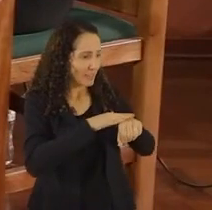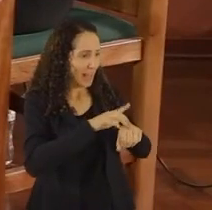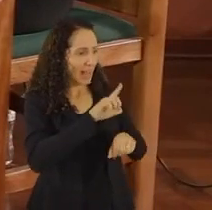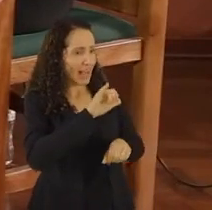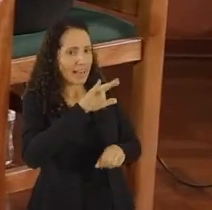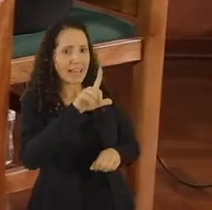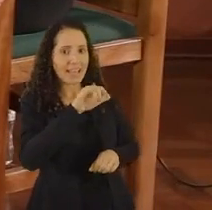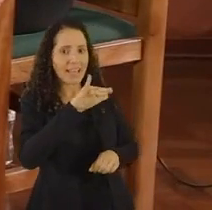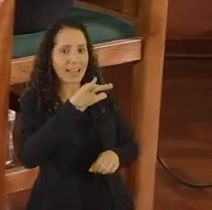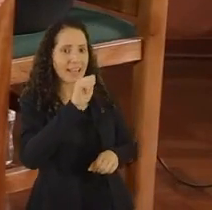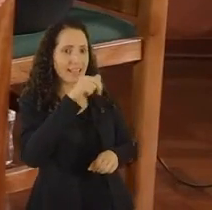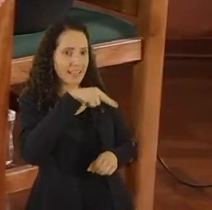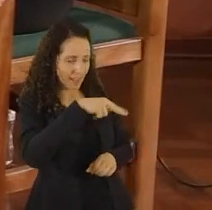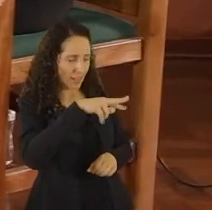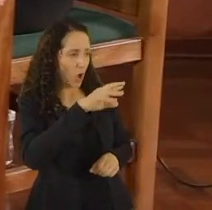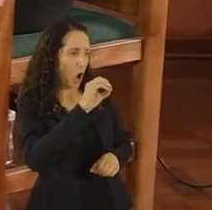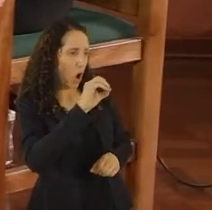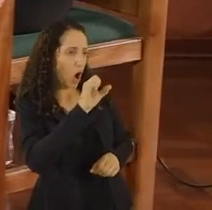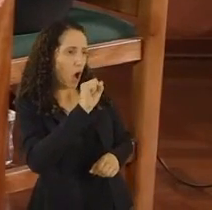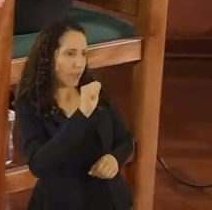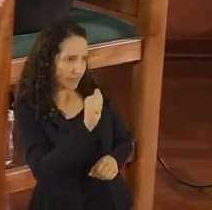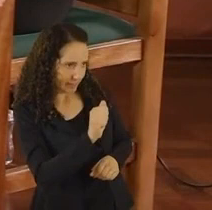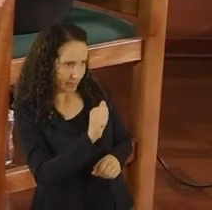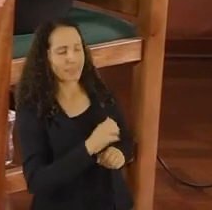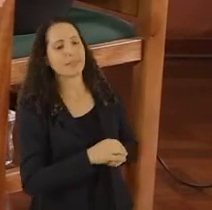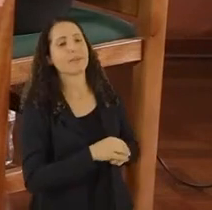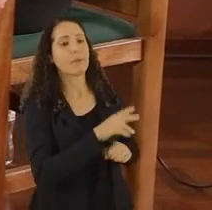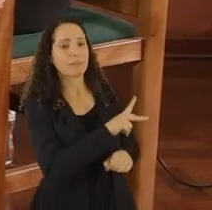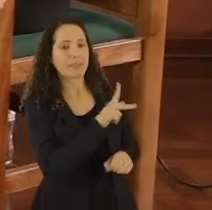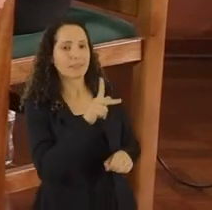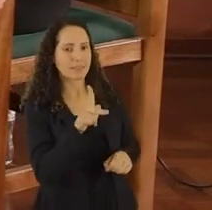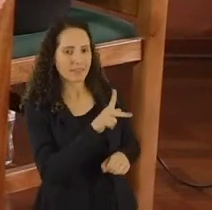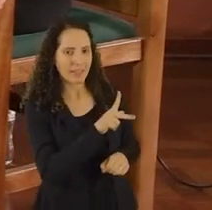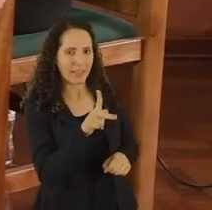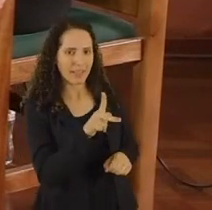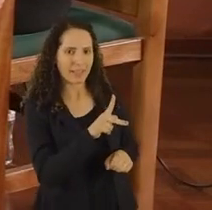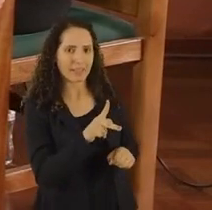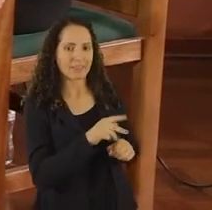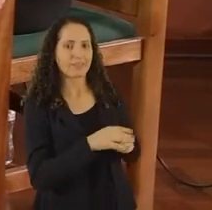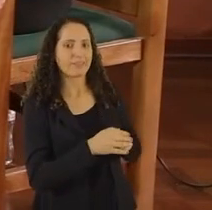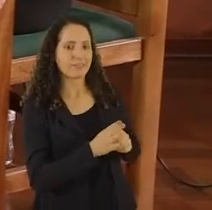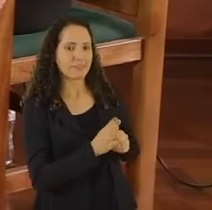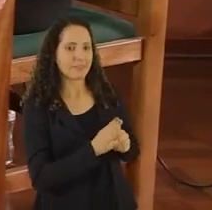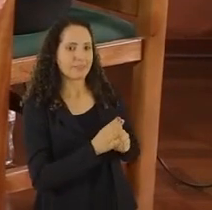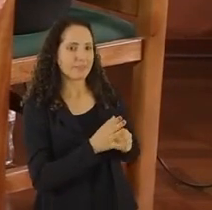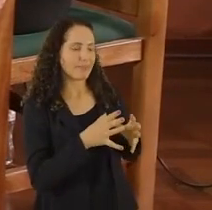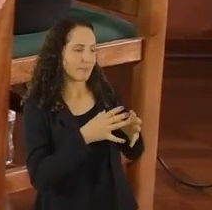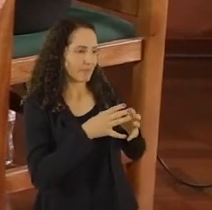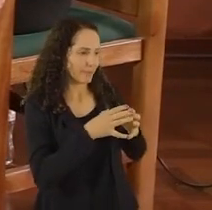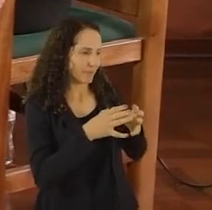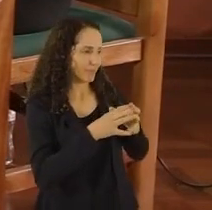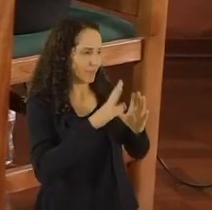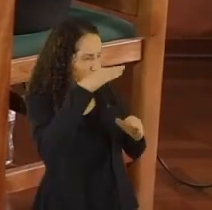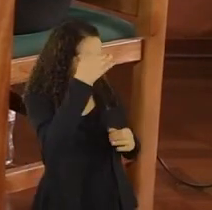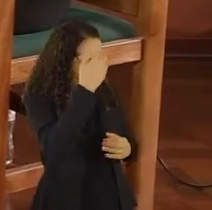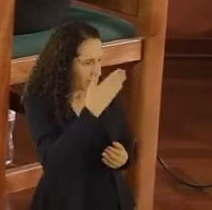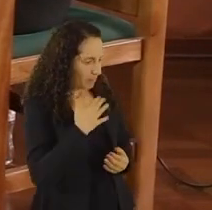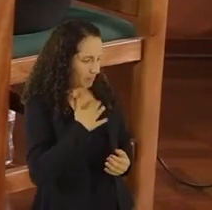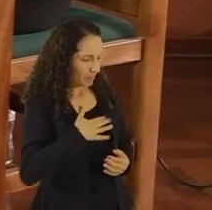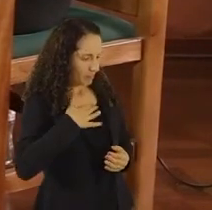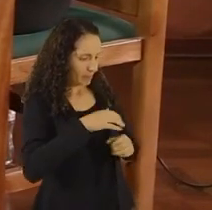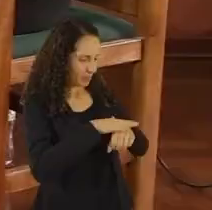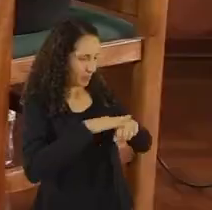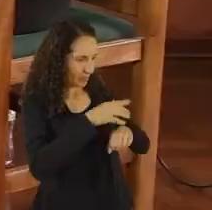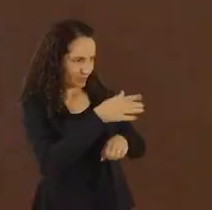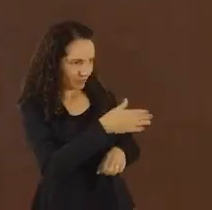presidente da área academia ribeirão-pretana de educação muito obrigado pelo aceite pela presença Aline É uma honra para mim